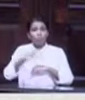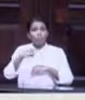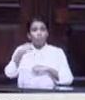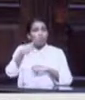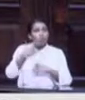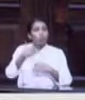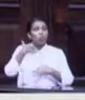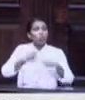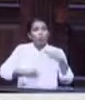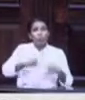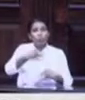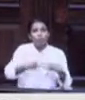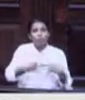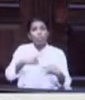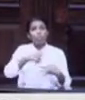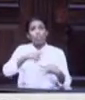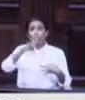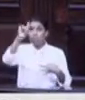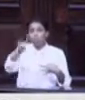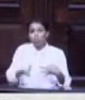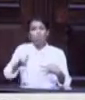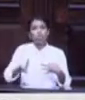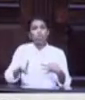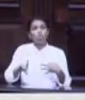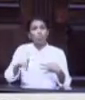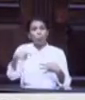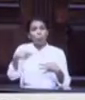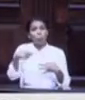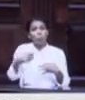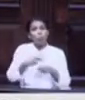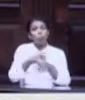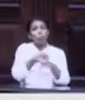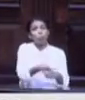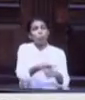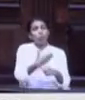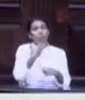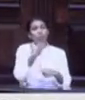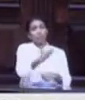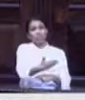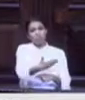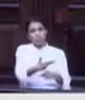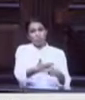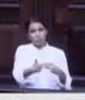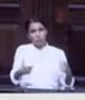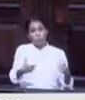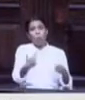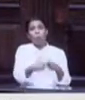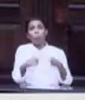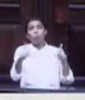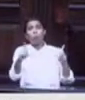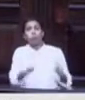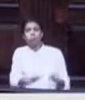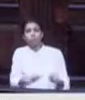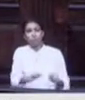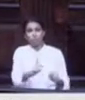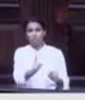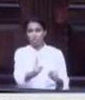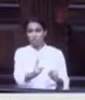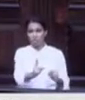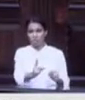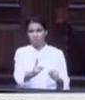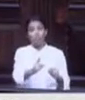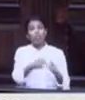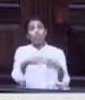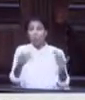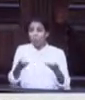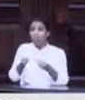ou que tem direitos aviltados de buscar um refúgio e uma defesa debaixo do amparo do Estado. Prejudicar a Defensoria